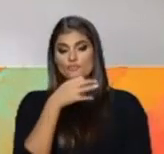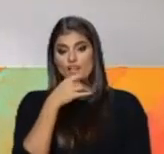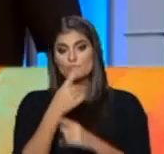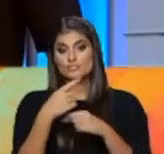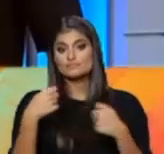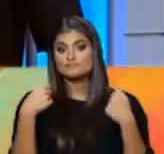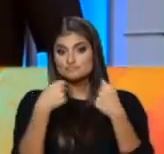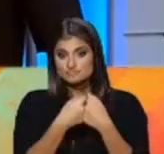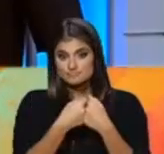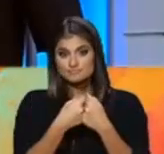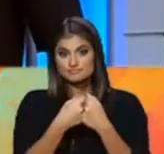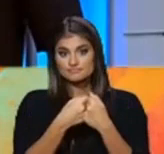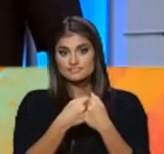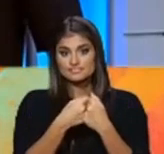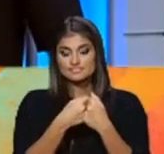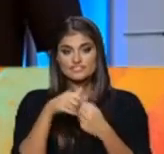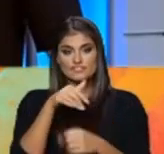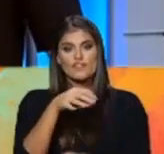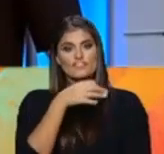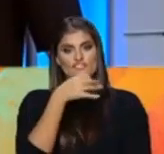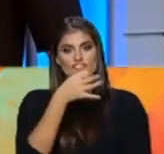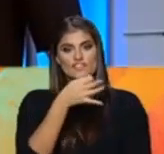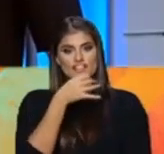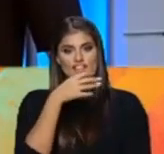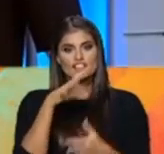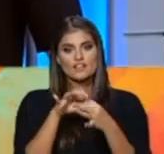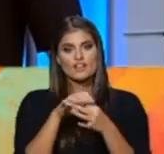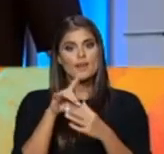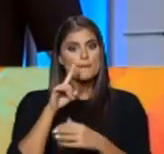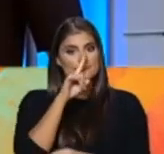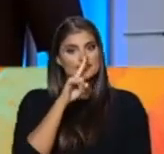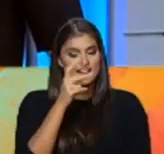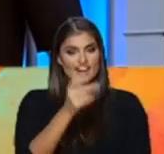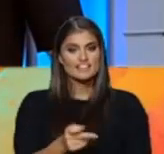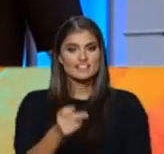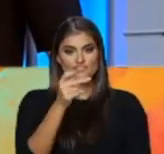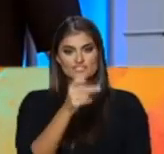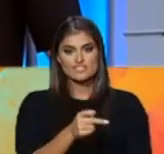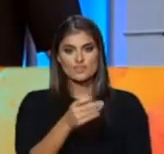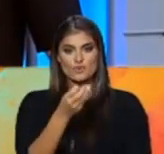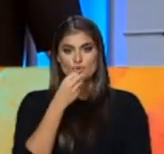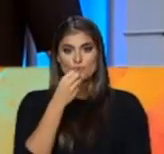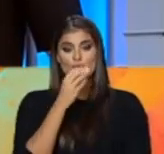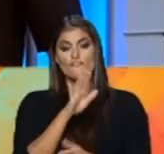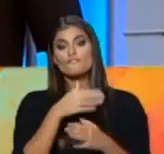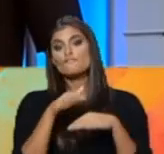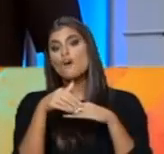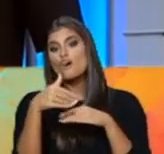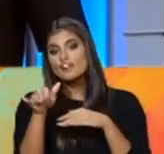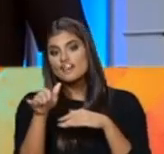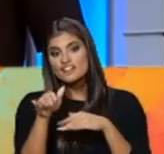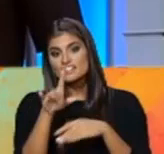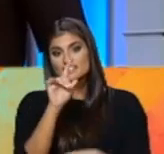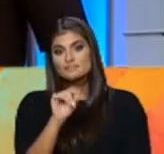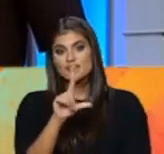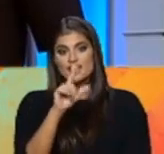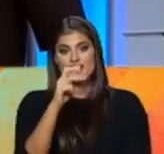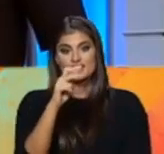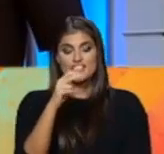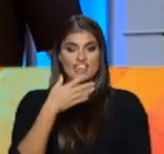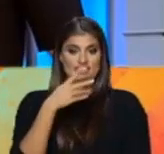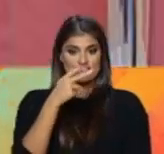e terá com certeza considerações sobre mentir na televisão, comer fora e ter